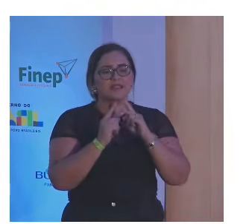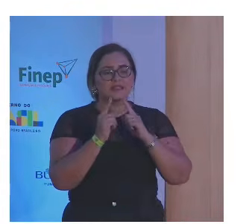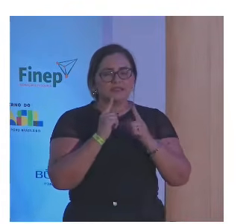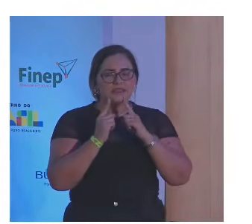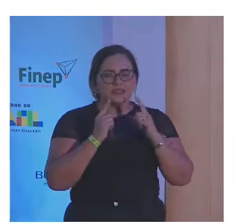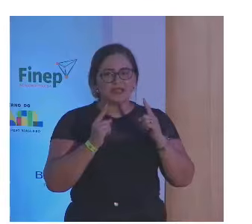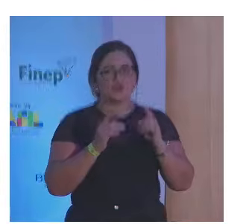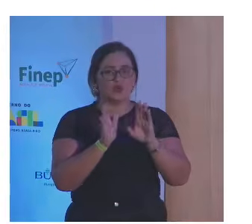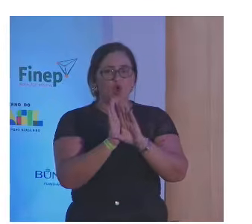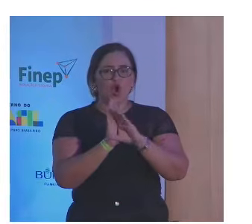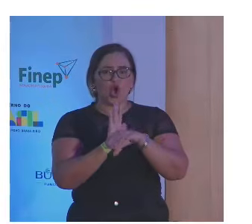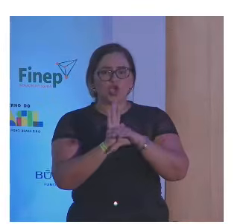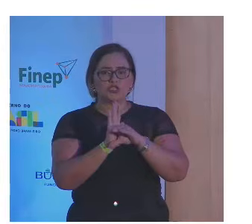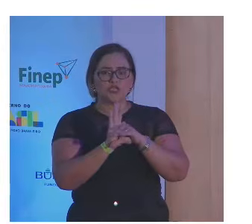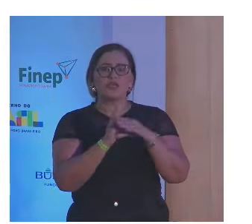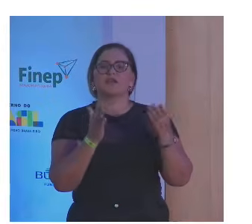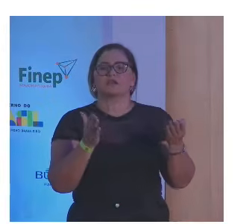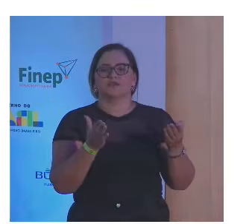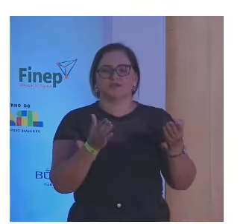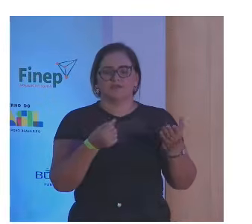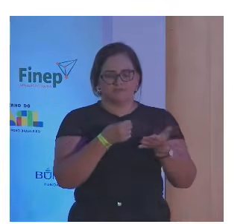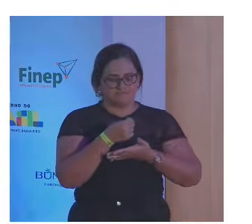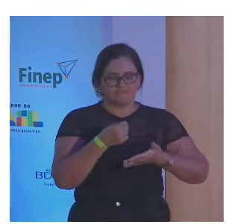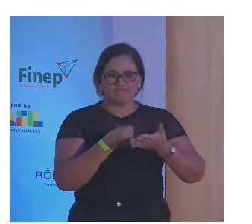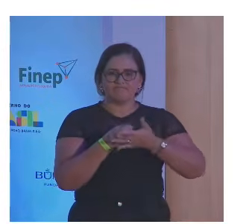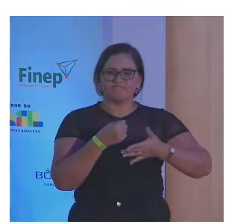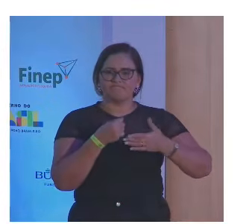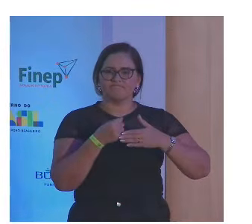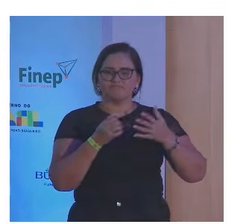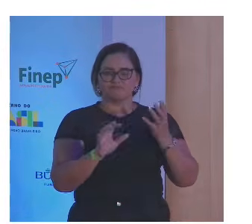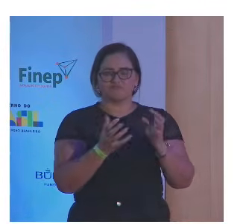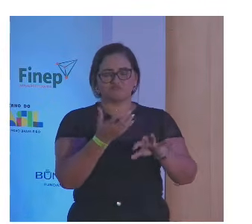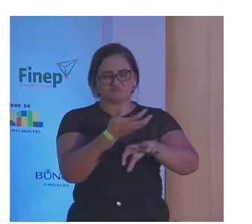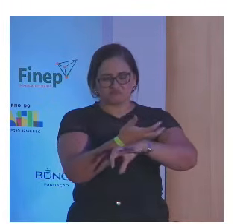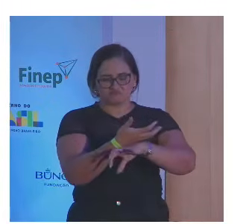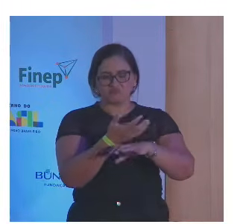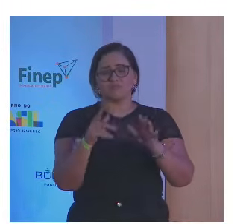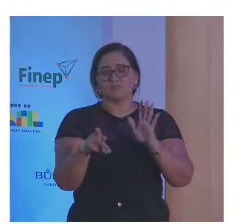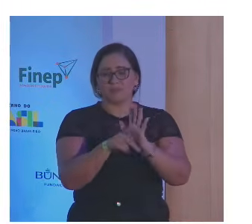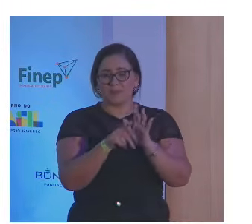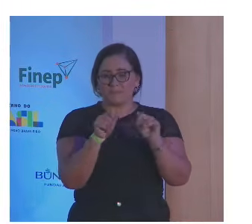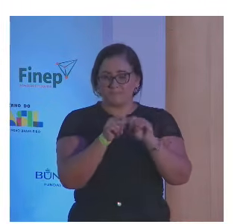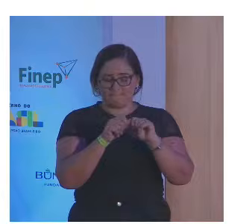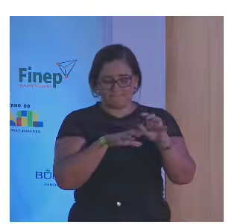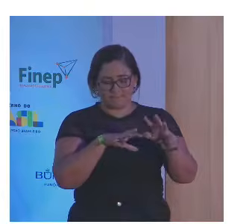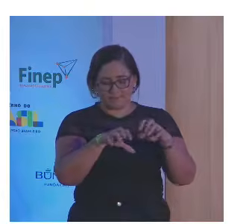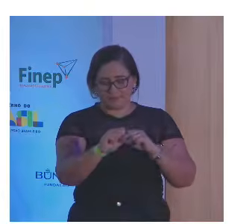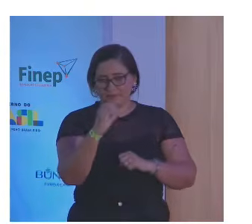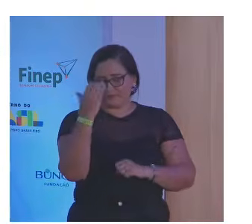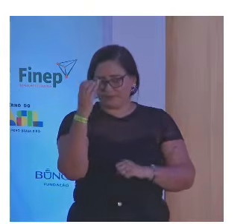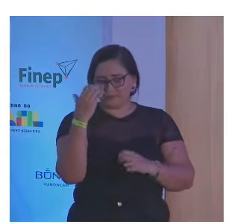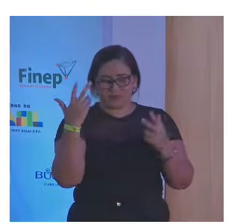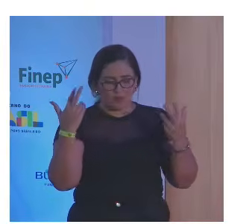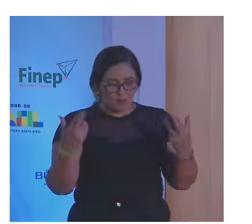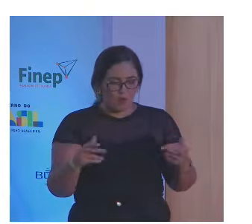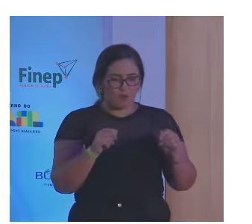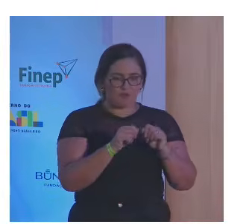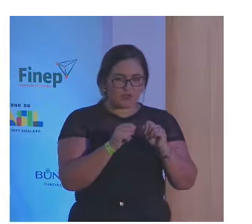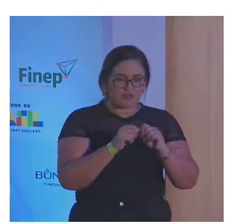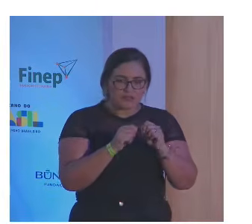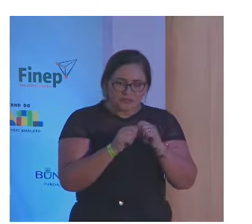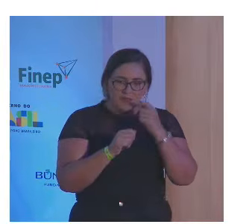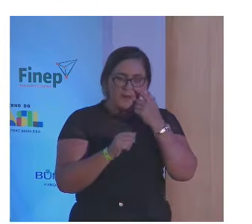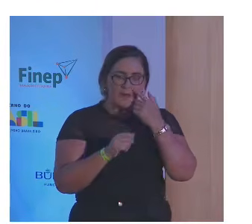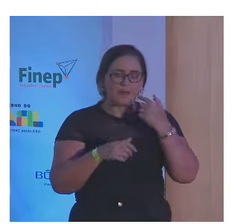sobre o seu conceito, e muito fundamentado na transdisciplinaridade. Então, para fazer diplomacia científica, assim como para fazer a